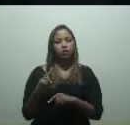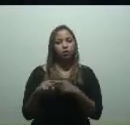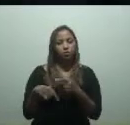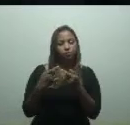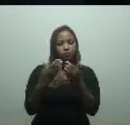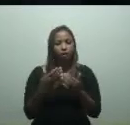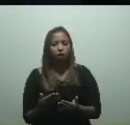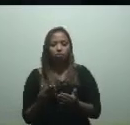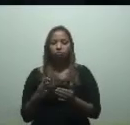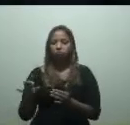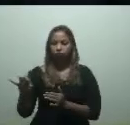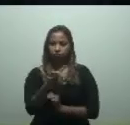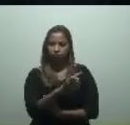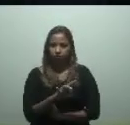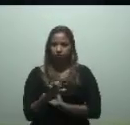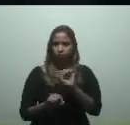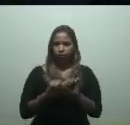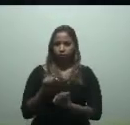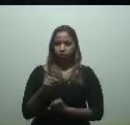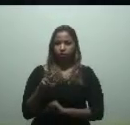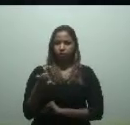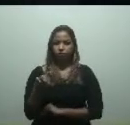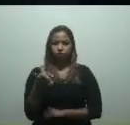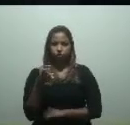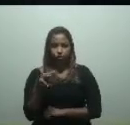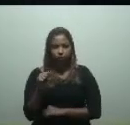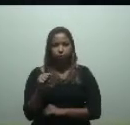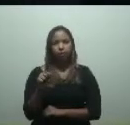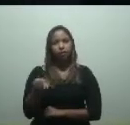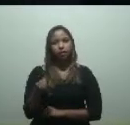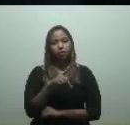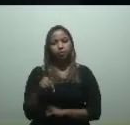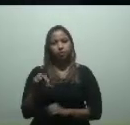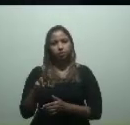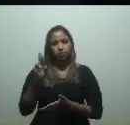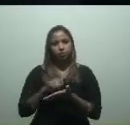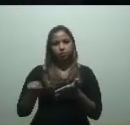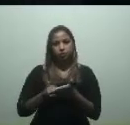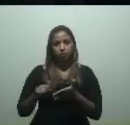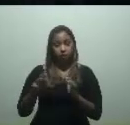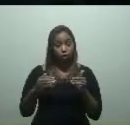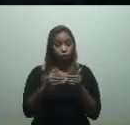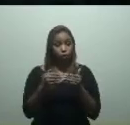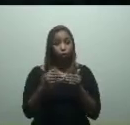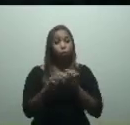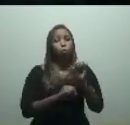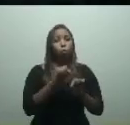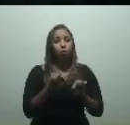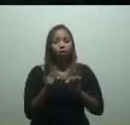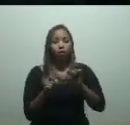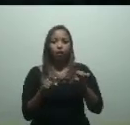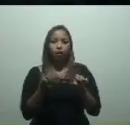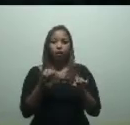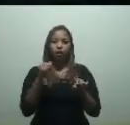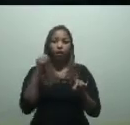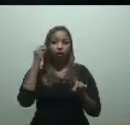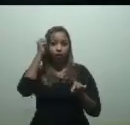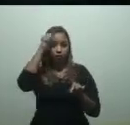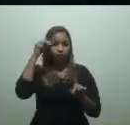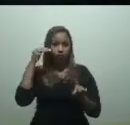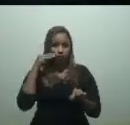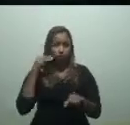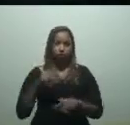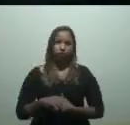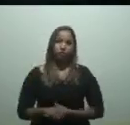dos ilustres pares Vandilma Maria de Oliveira, presidente relatora, e concordam com o parecer Ana Michele de Farias Cabral.